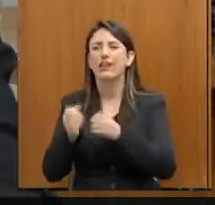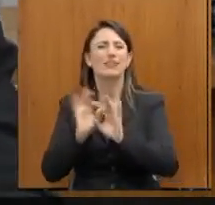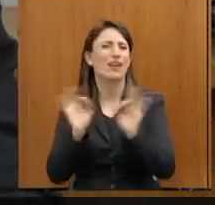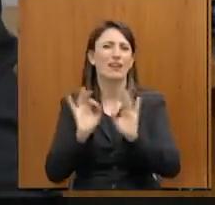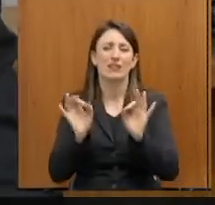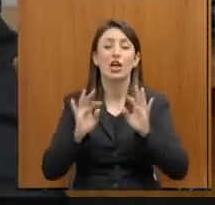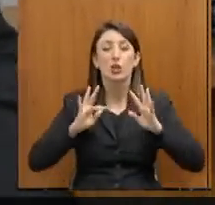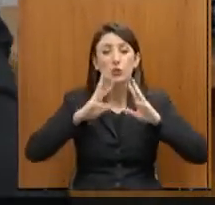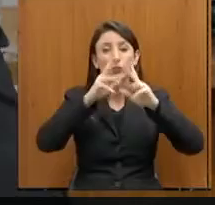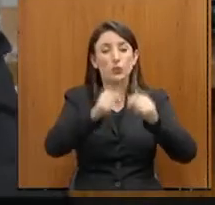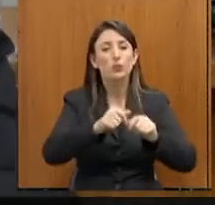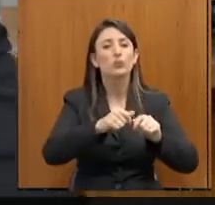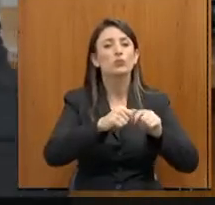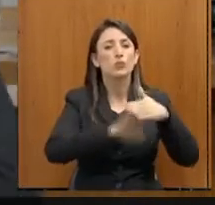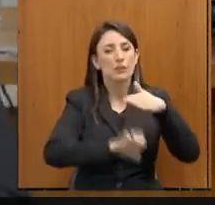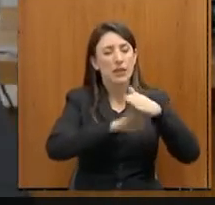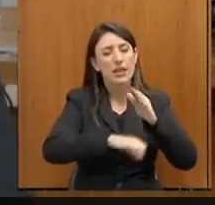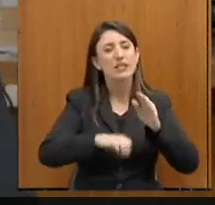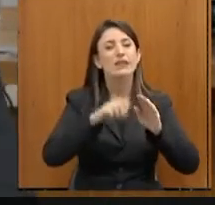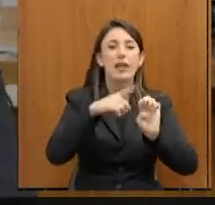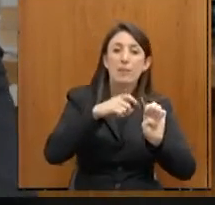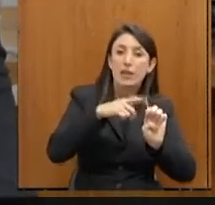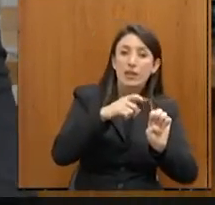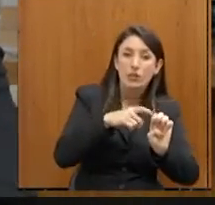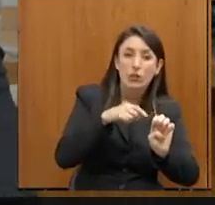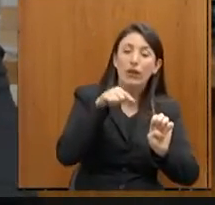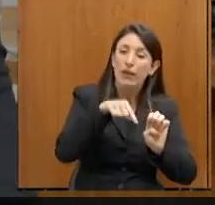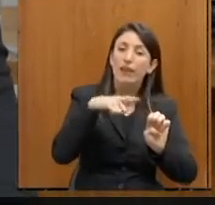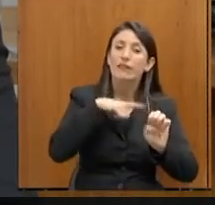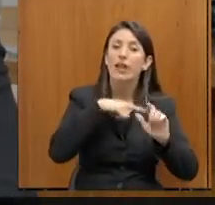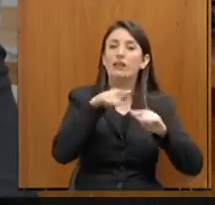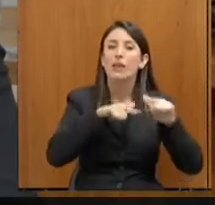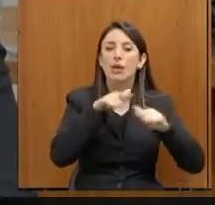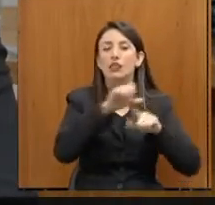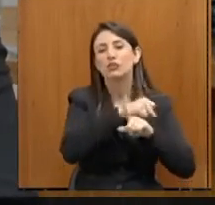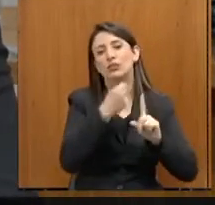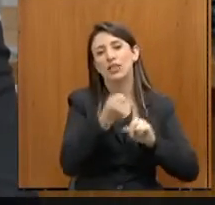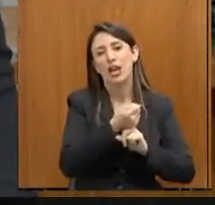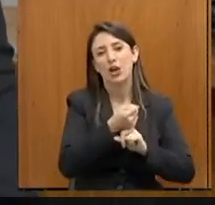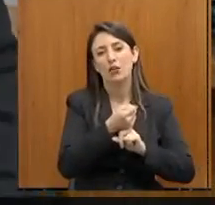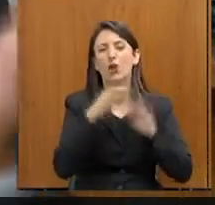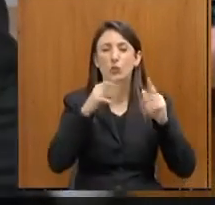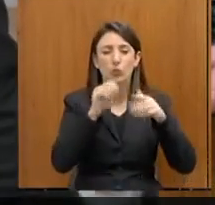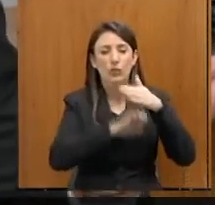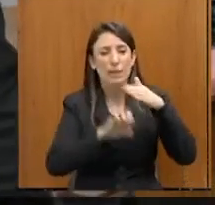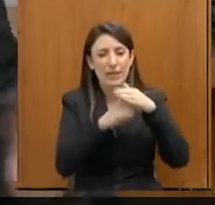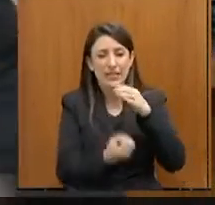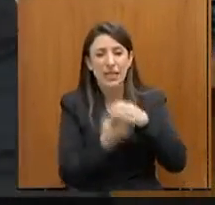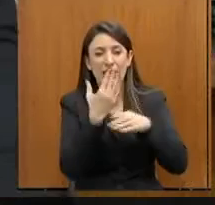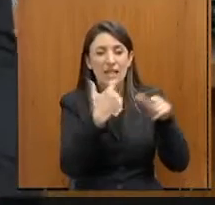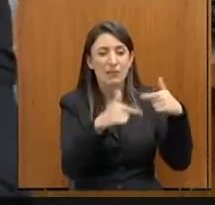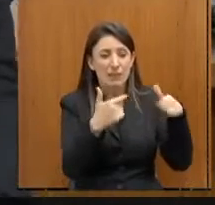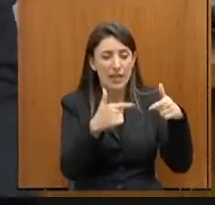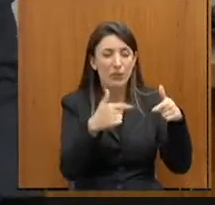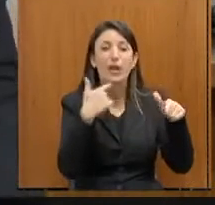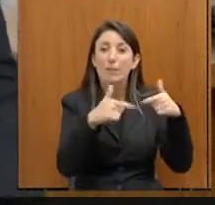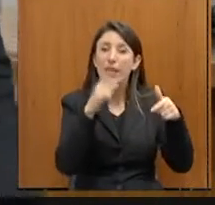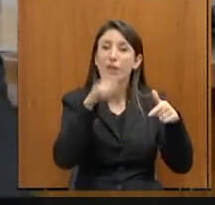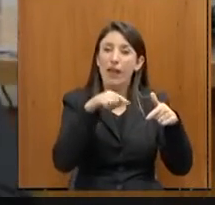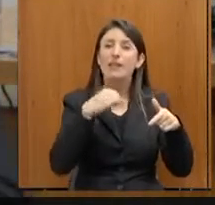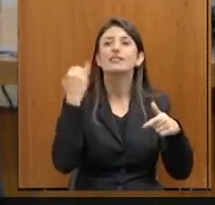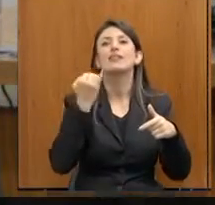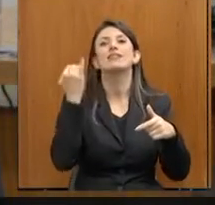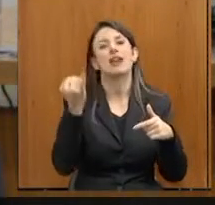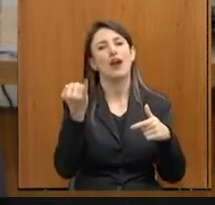que empreende está tendo uma atuação social e todo mundo que gera emprego emprego essencial é